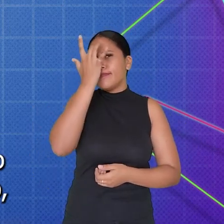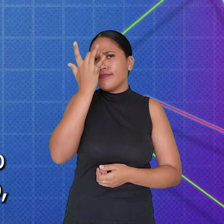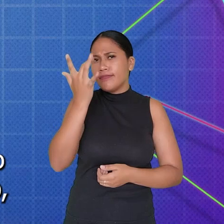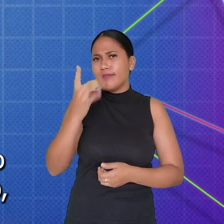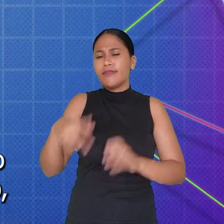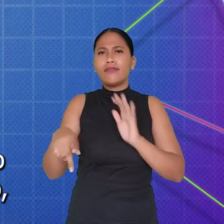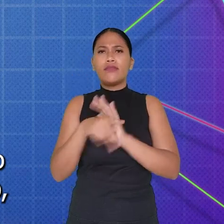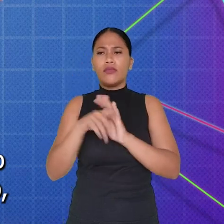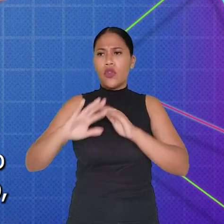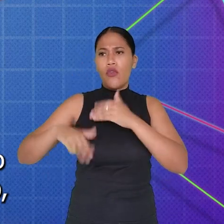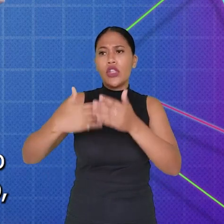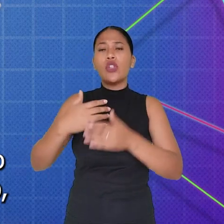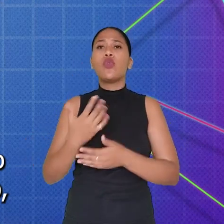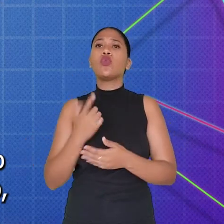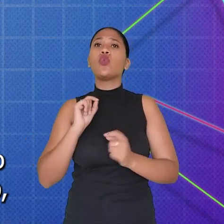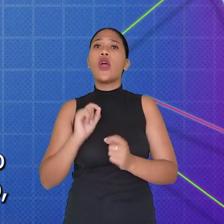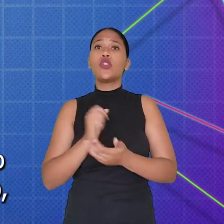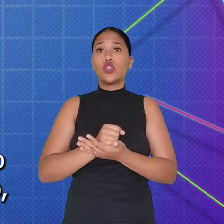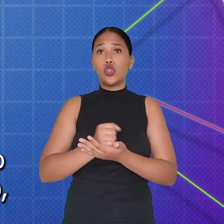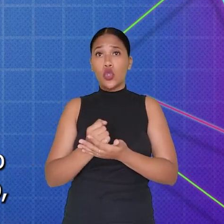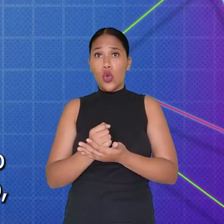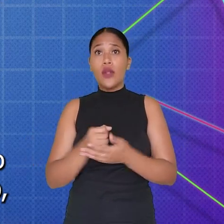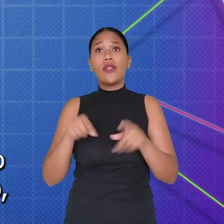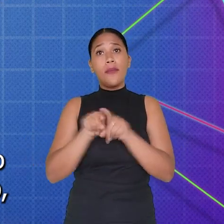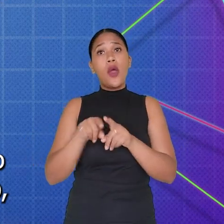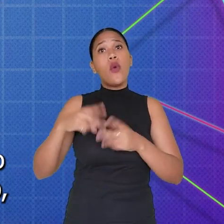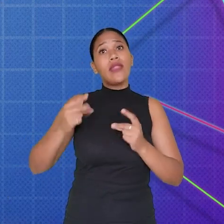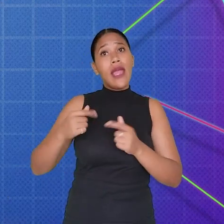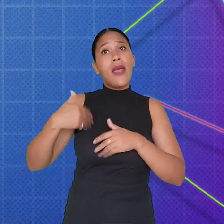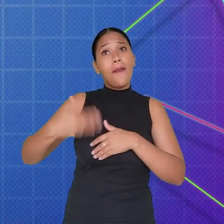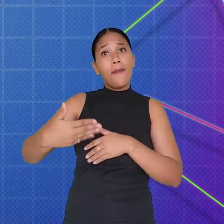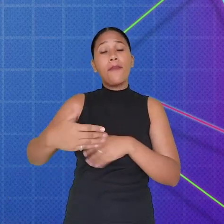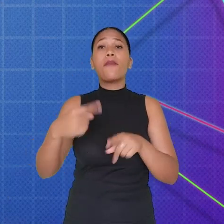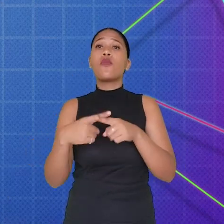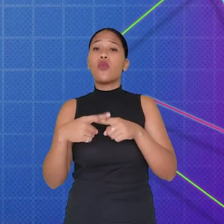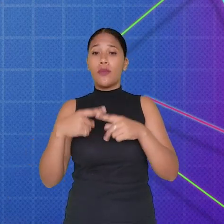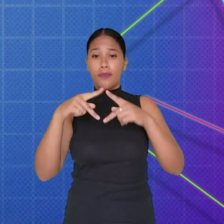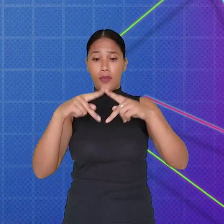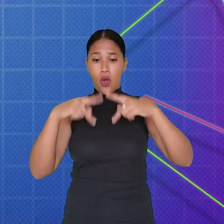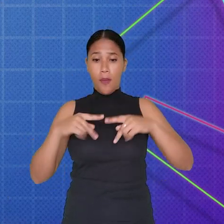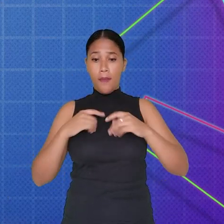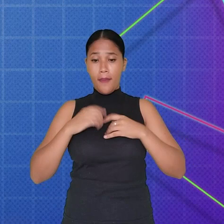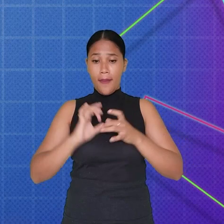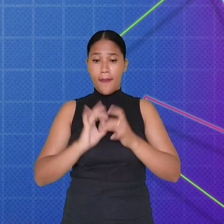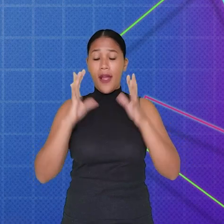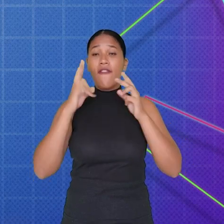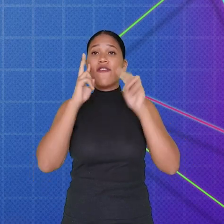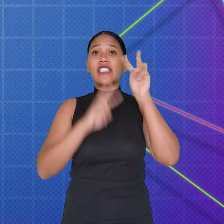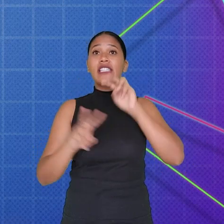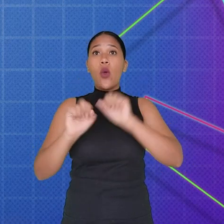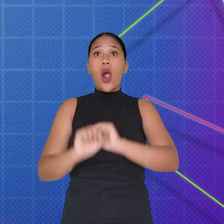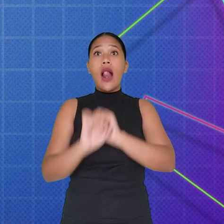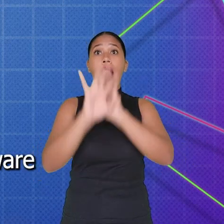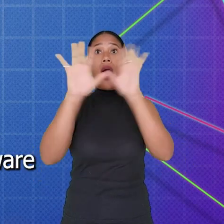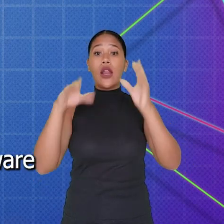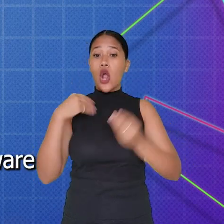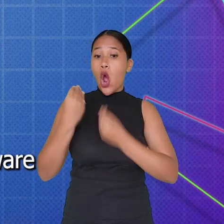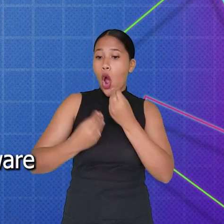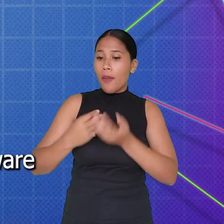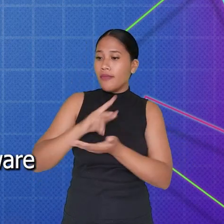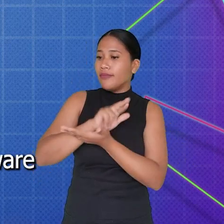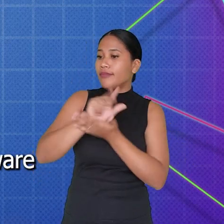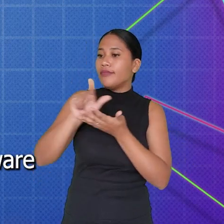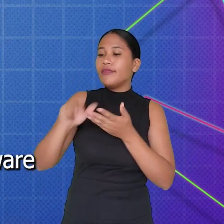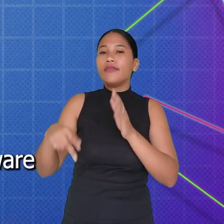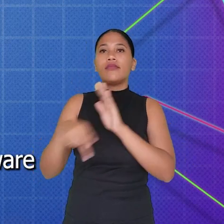facilita a manutenção e a evolução do jogo e do código ao longo do tempo, pois permite que o programador mantenha uma visão clara de como os